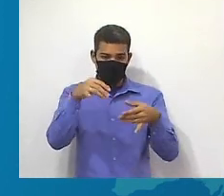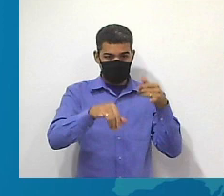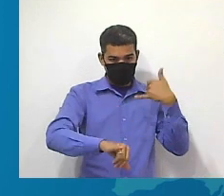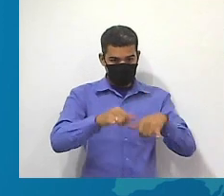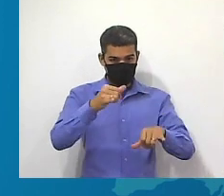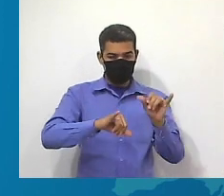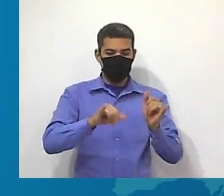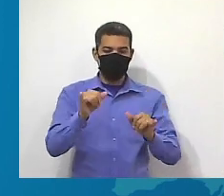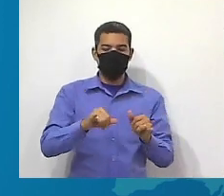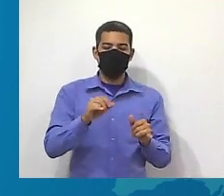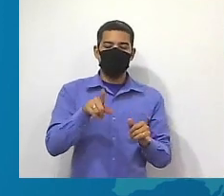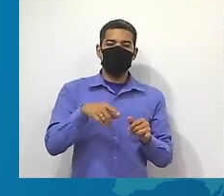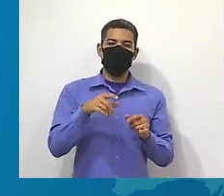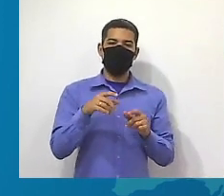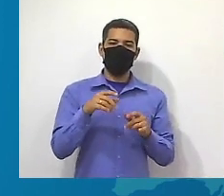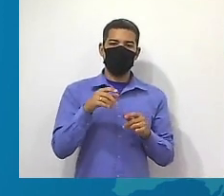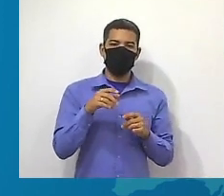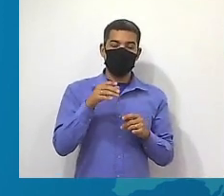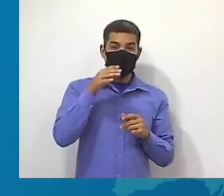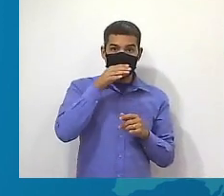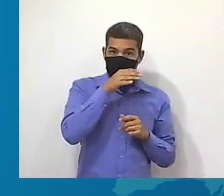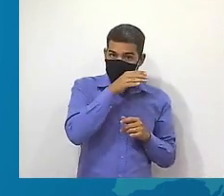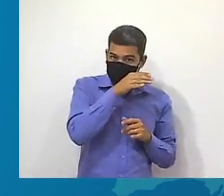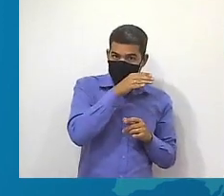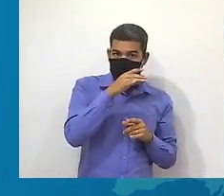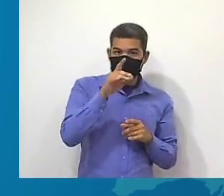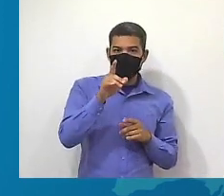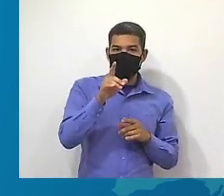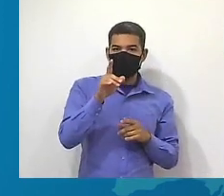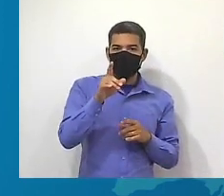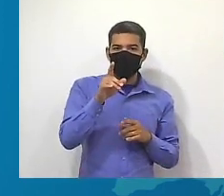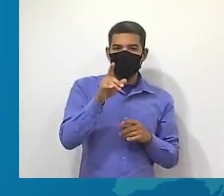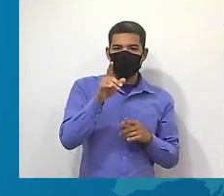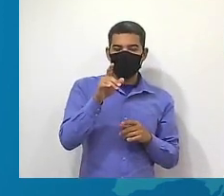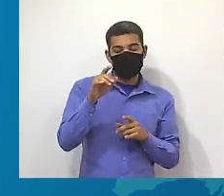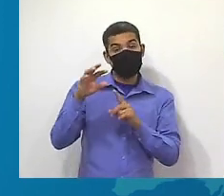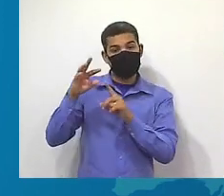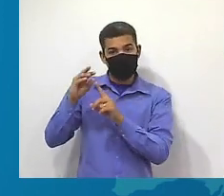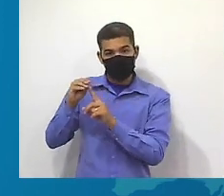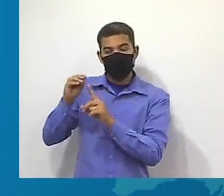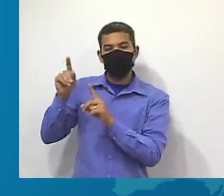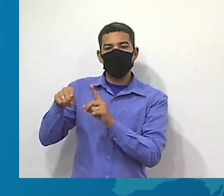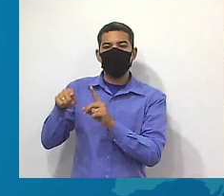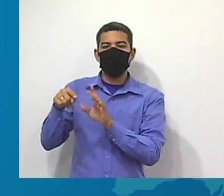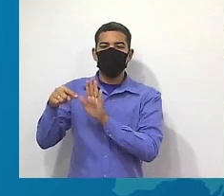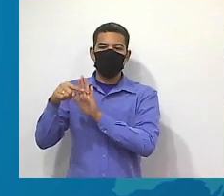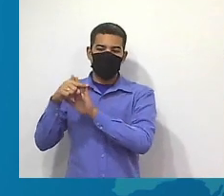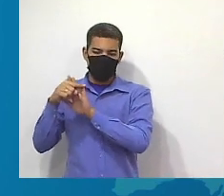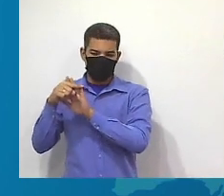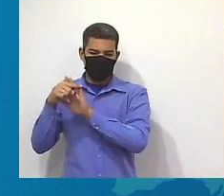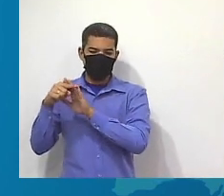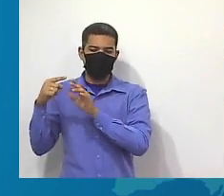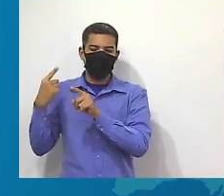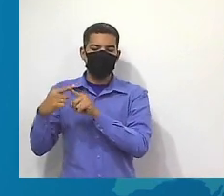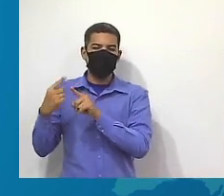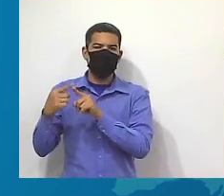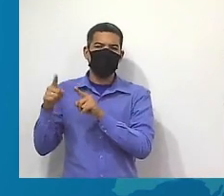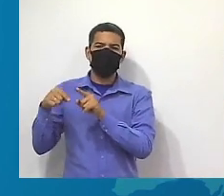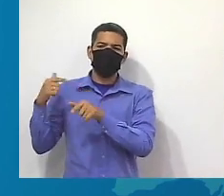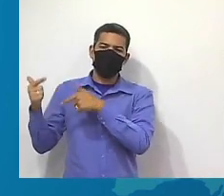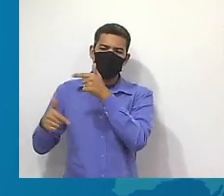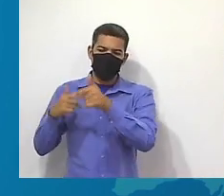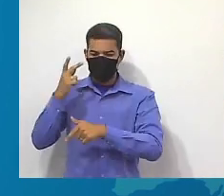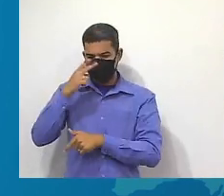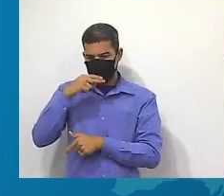química, perder calor, a gente atribui um sinal negativo, né? Então o trabalho vai funcionar da mesma maneira. Se eu